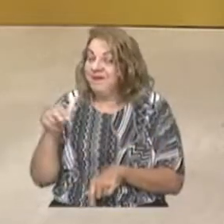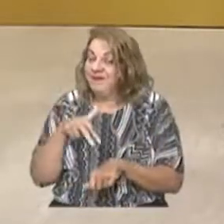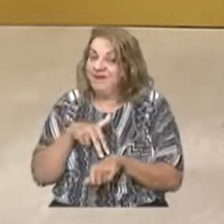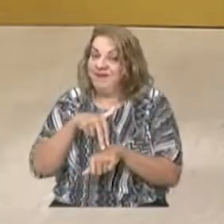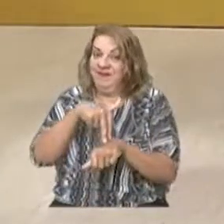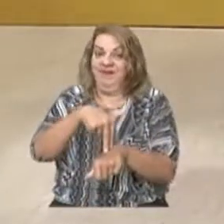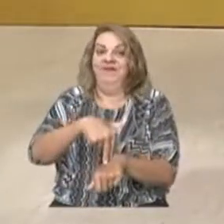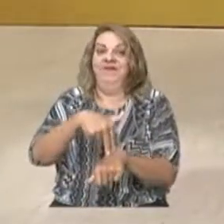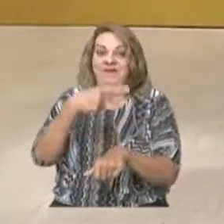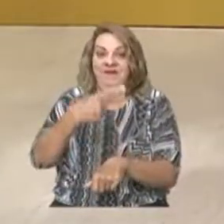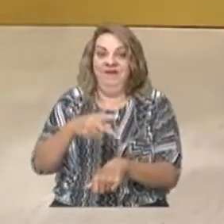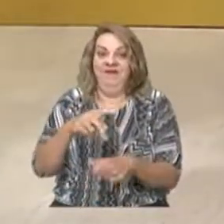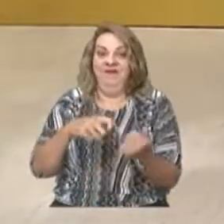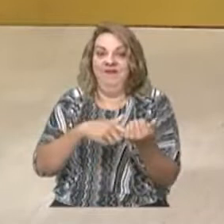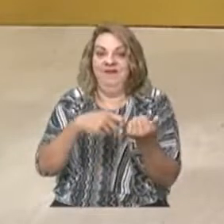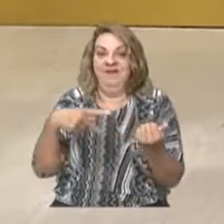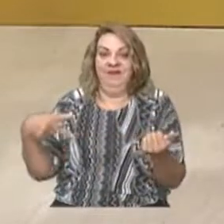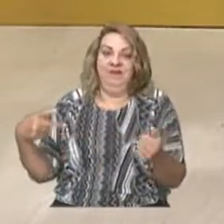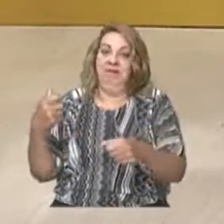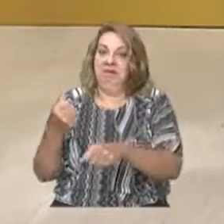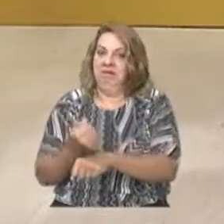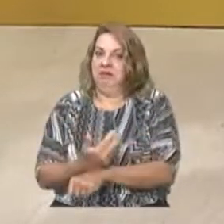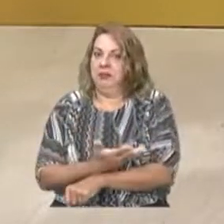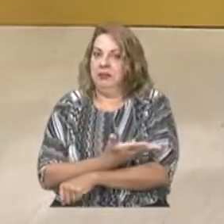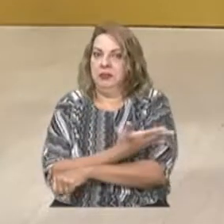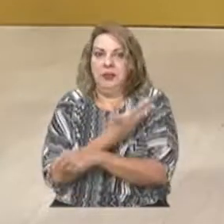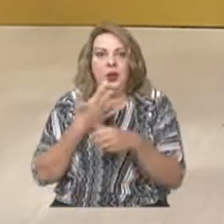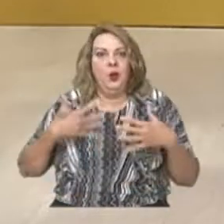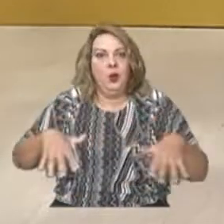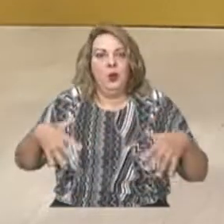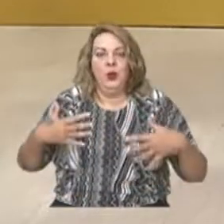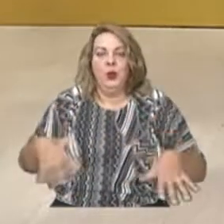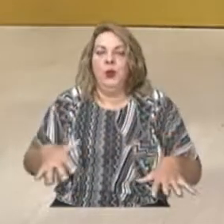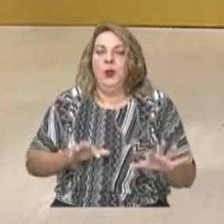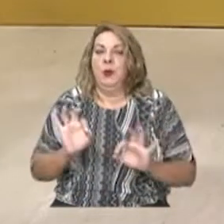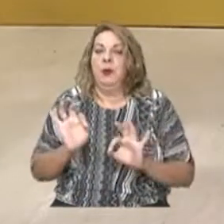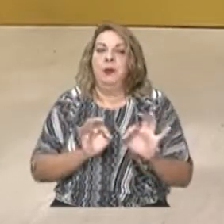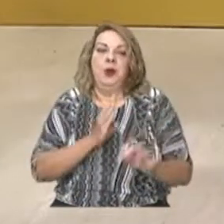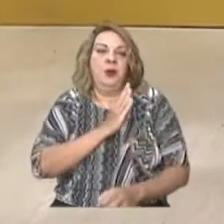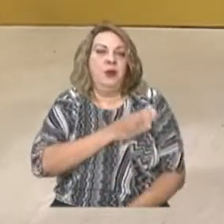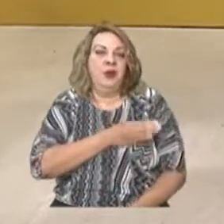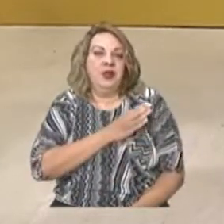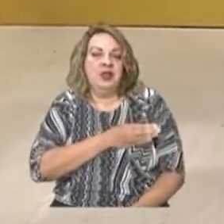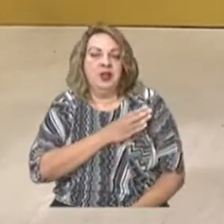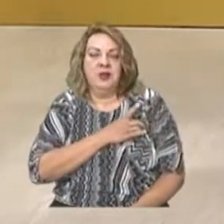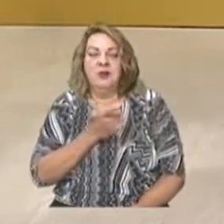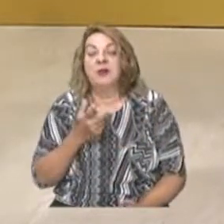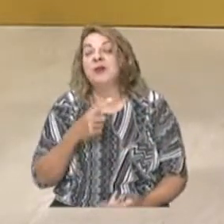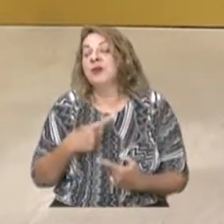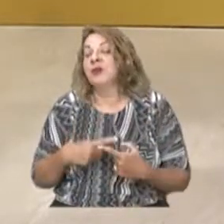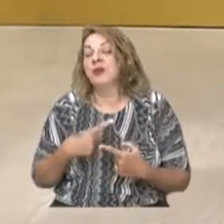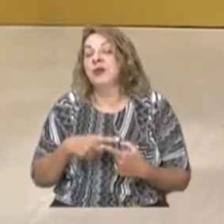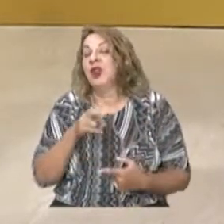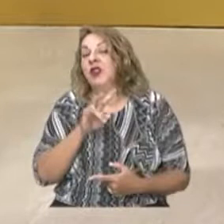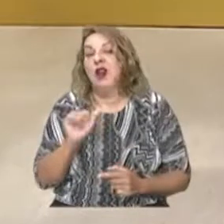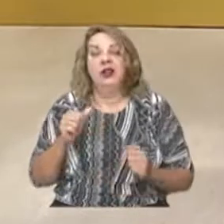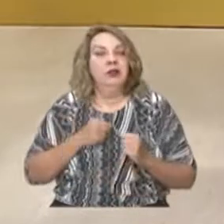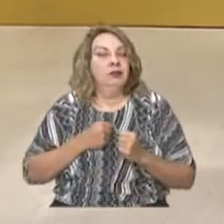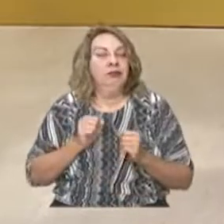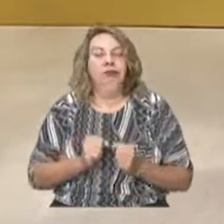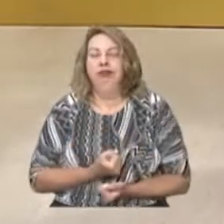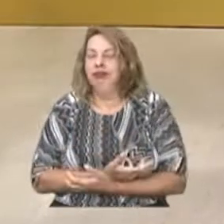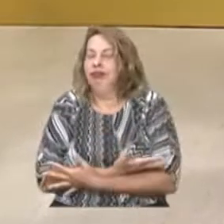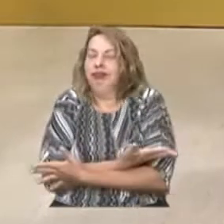mesmo! E olha só, a emoção tá grande hoje, né? Mas prepara o coração porque ela vai aumentar ainda